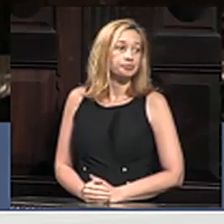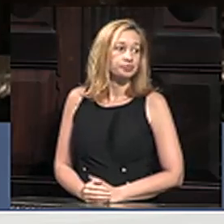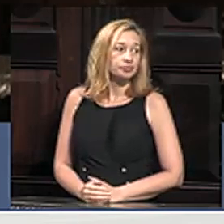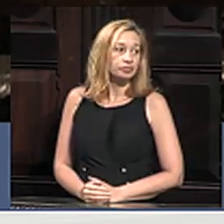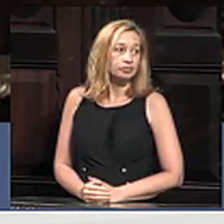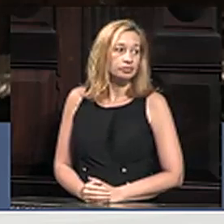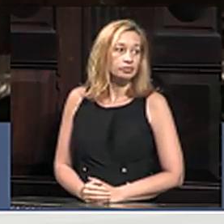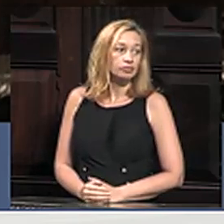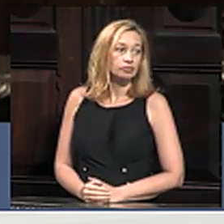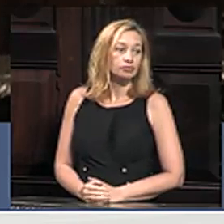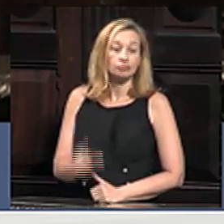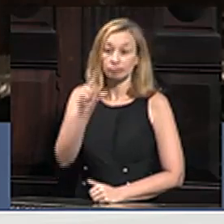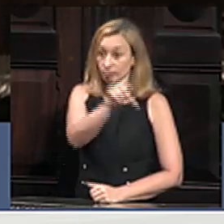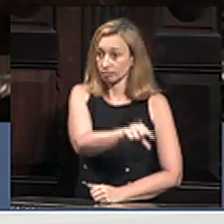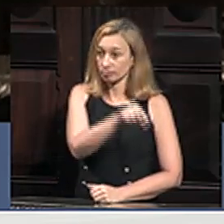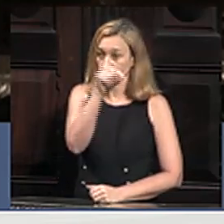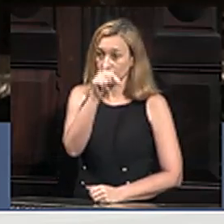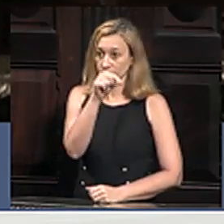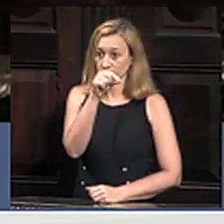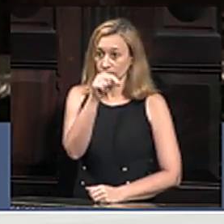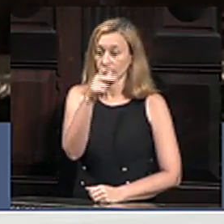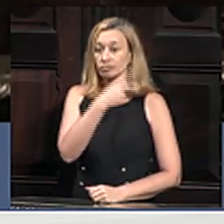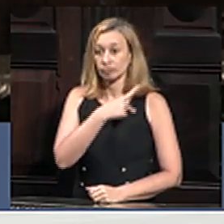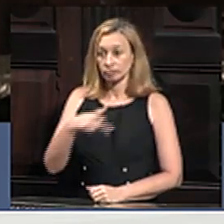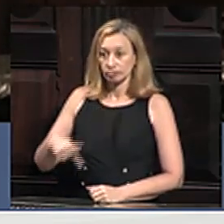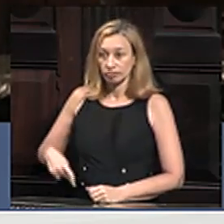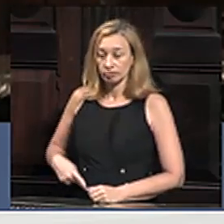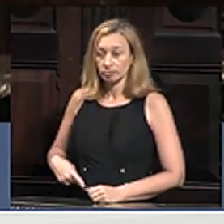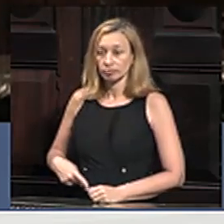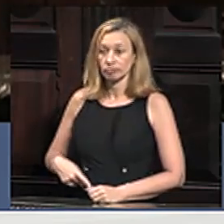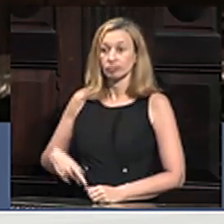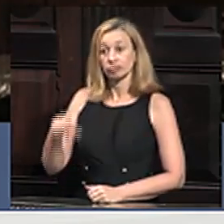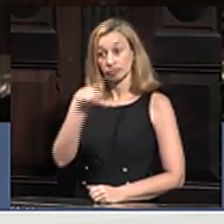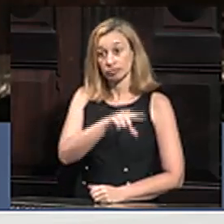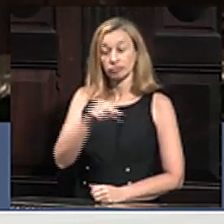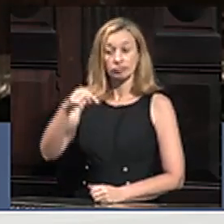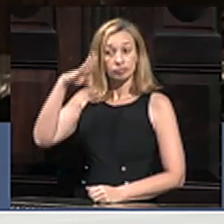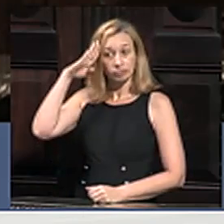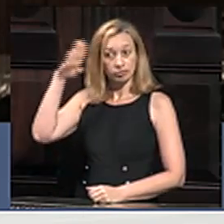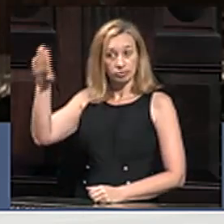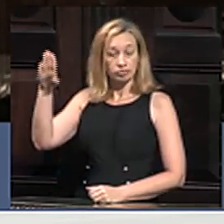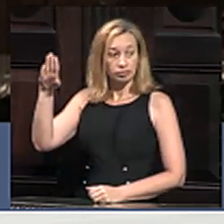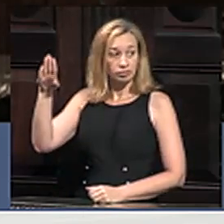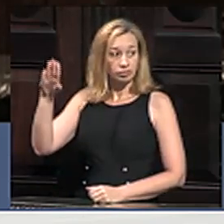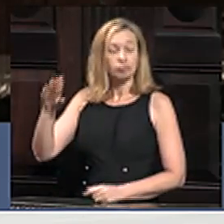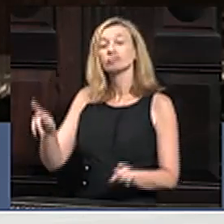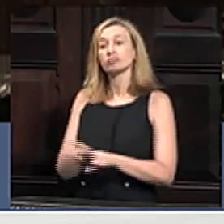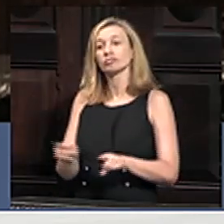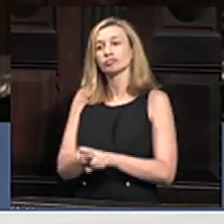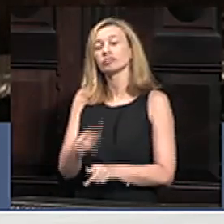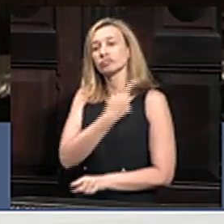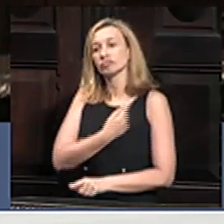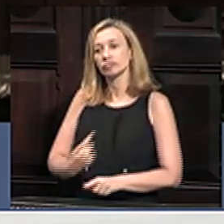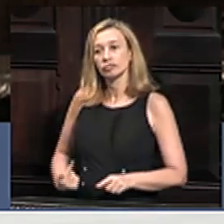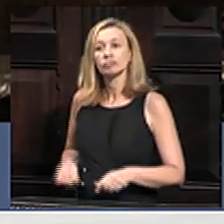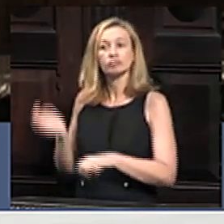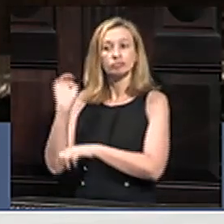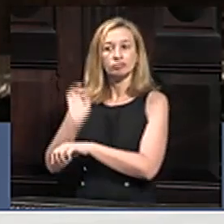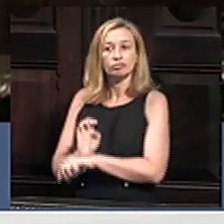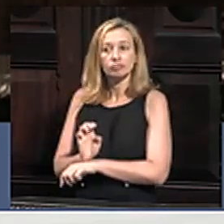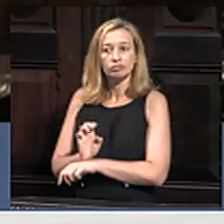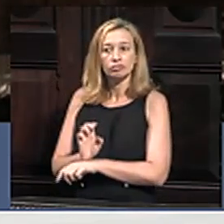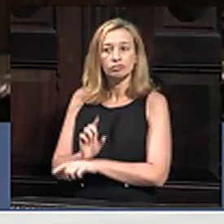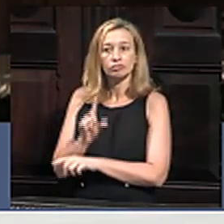Os eleitos, o presidente da República, principalmente, e o governador dos estados,